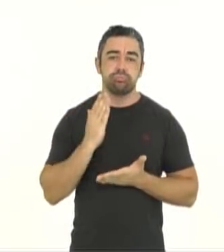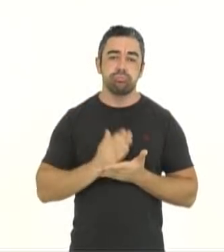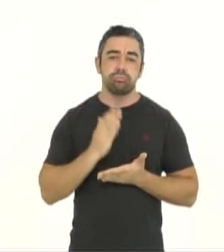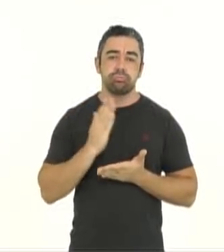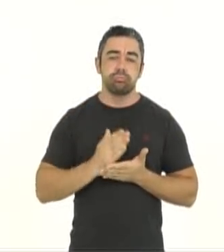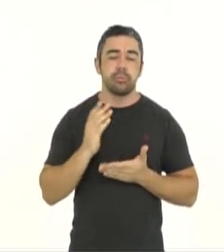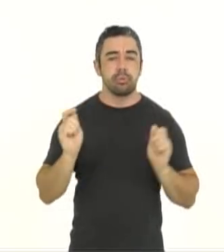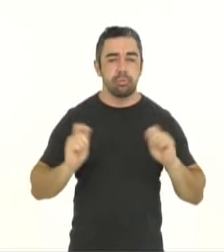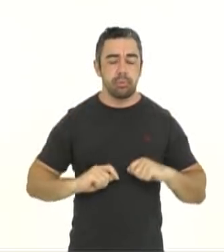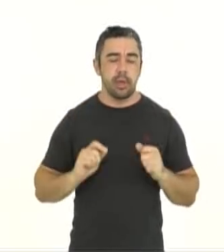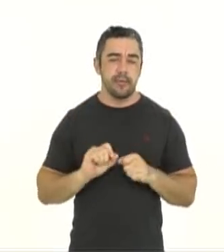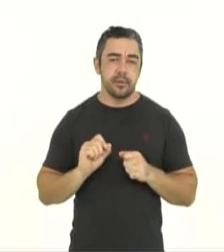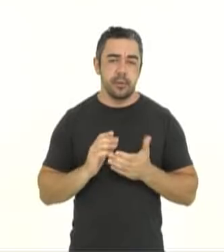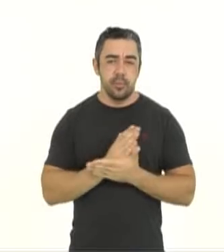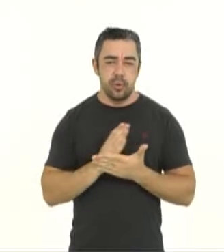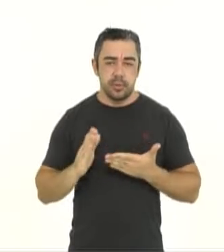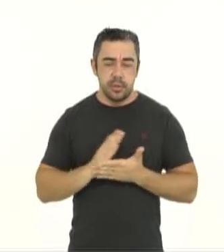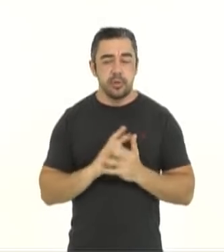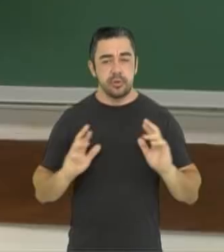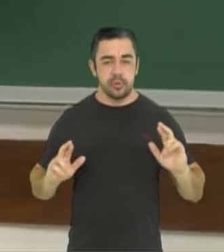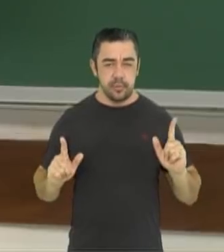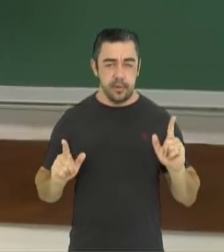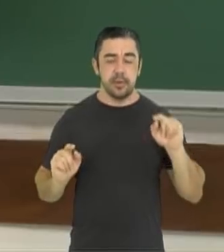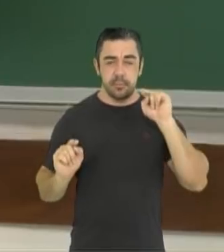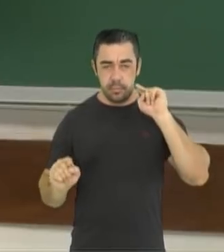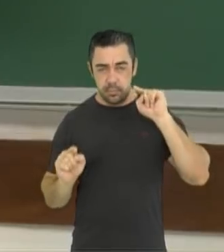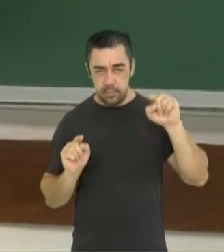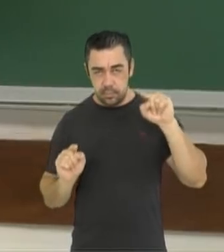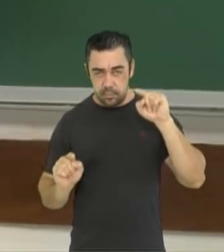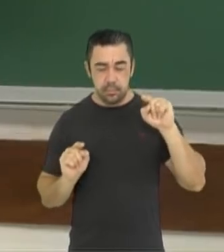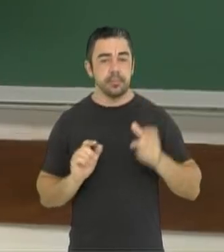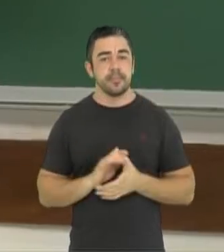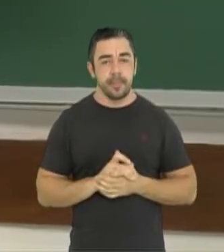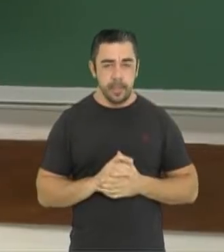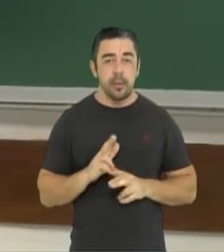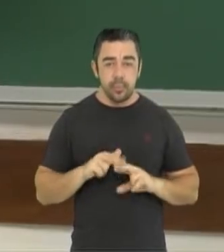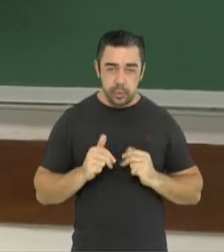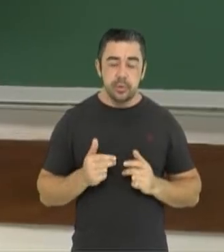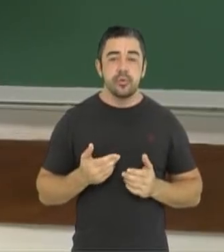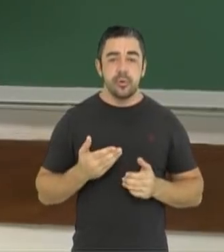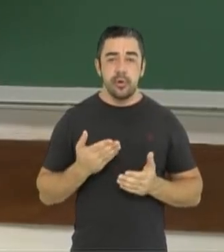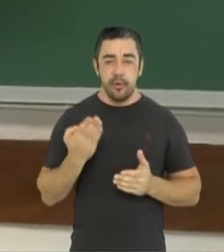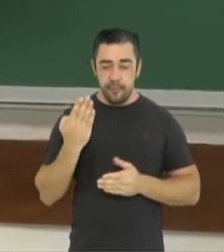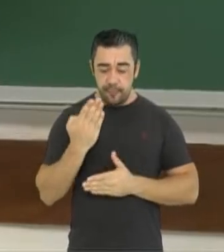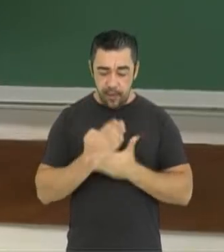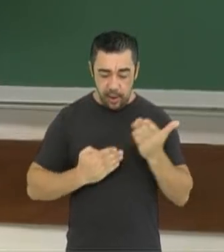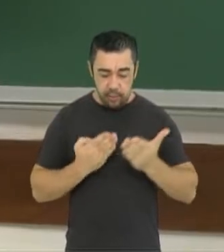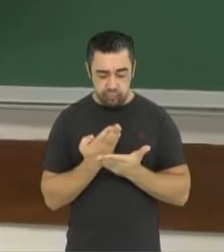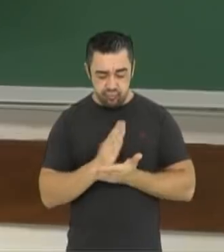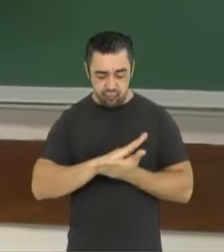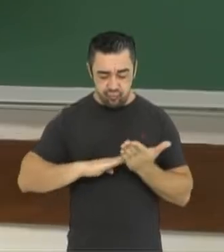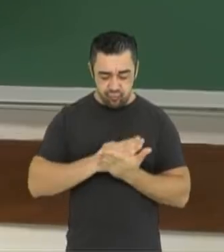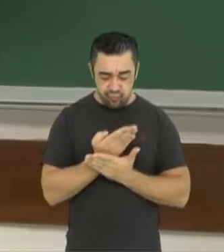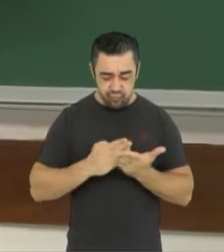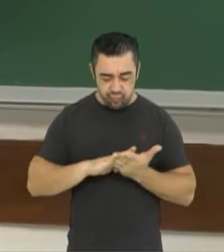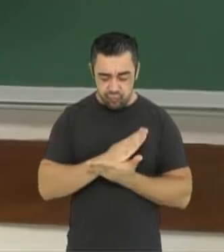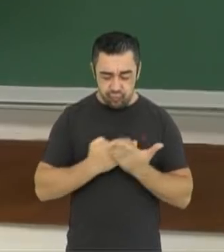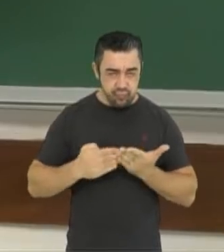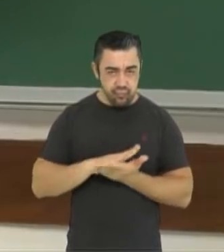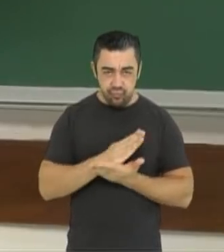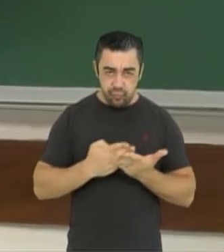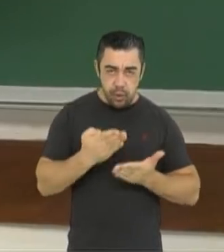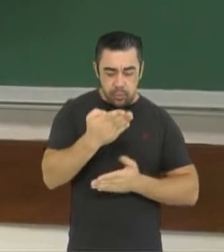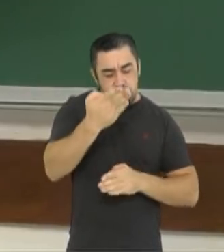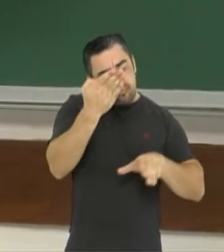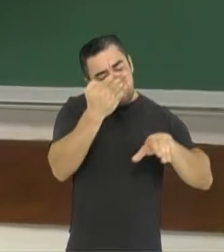aí nesse processo e é inversamente proporcional. E é por isso que a gente amola a faca para ter um contato menor na área e